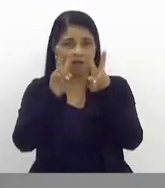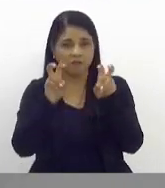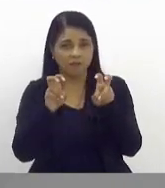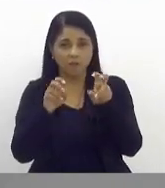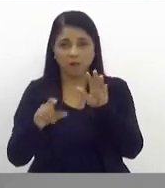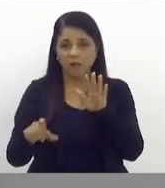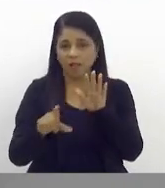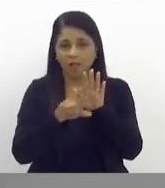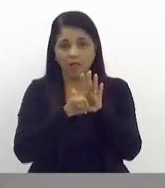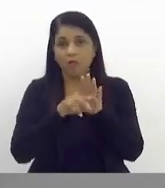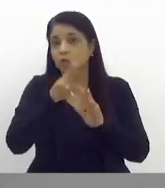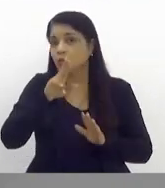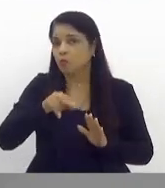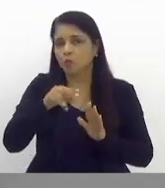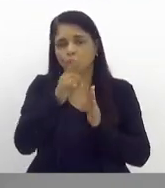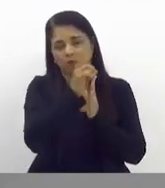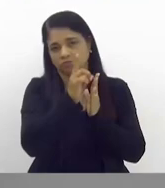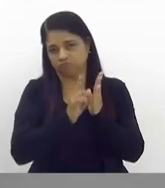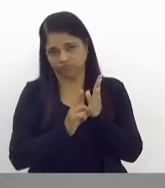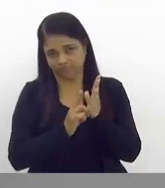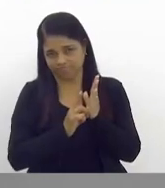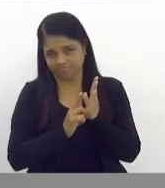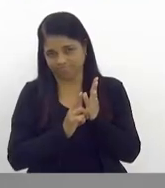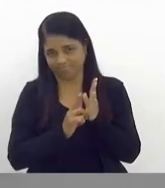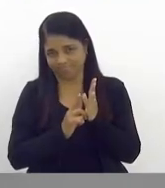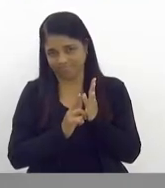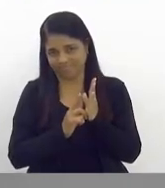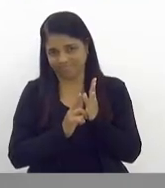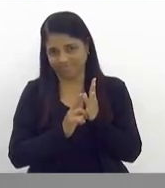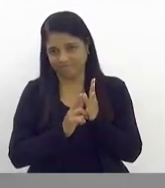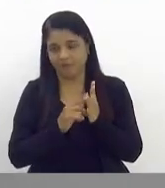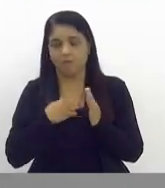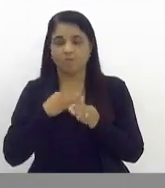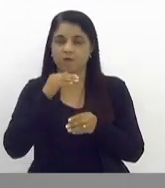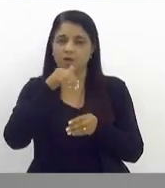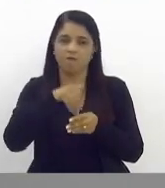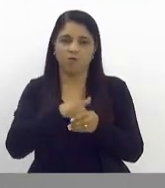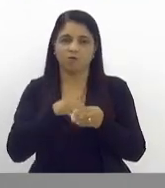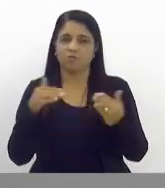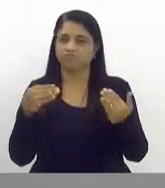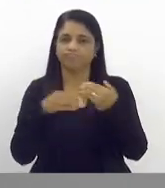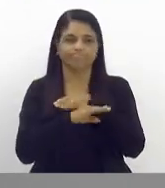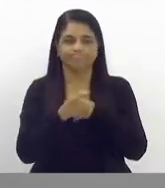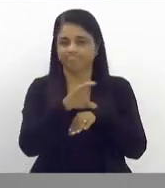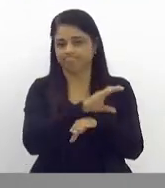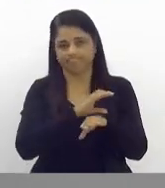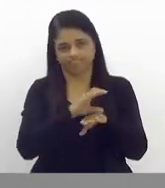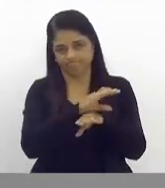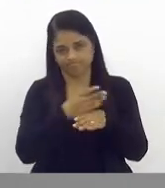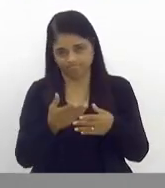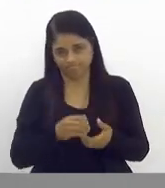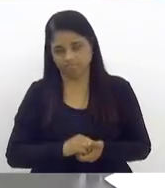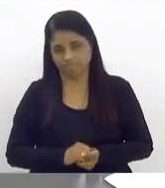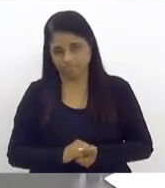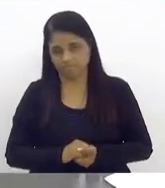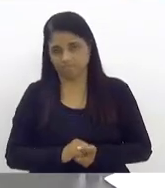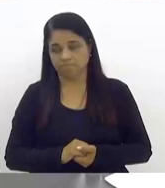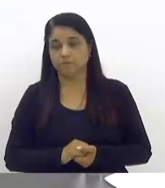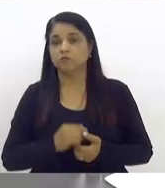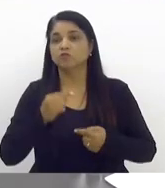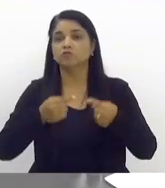leis de diretrizes educacionais do país. Por isso que meu voto é pela inconstitucionalidade, presidente. Em